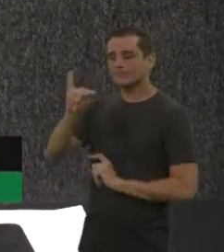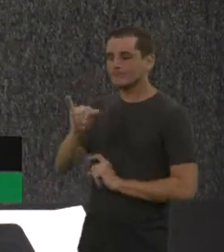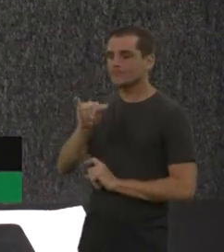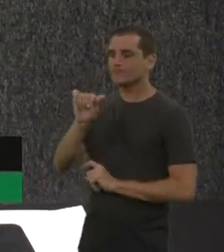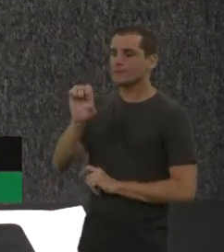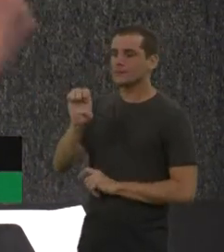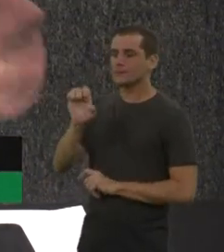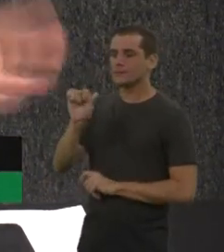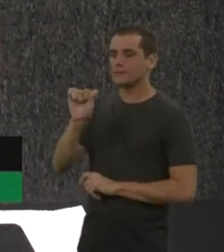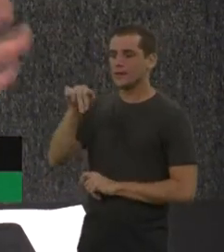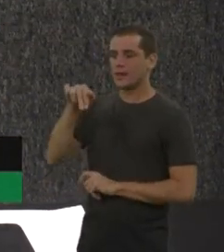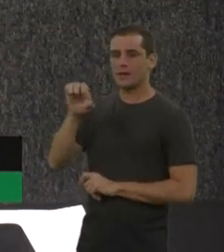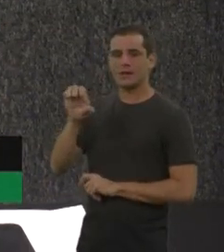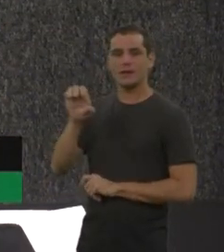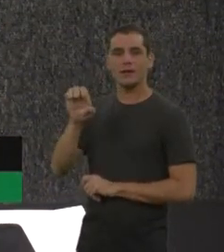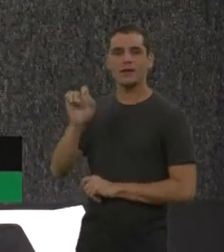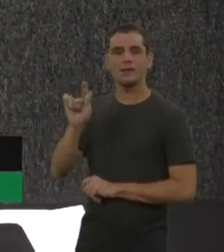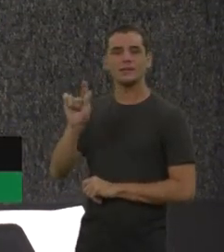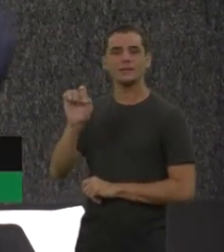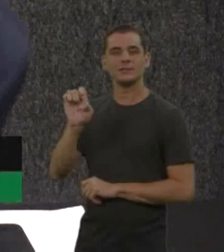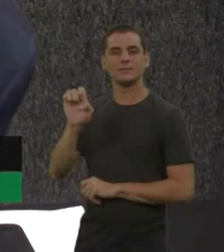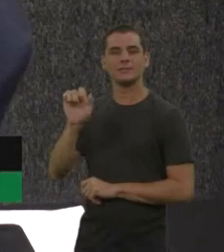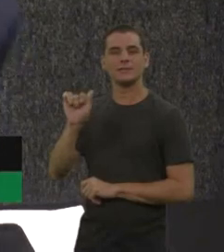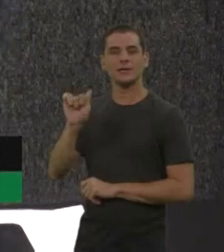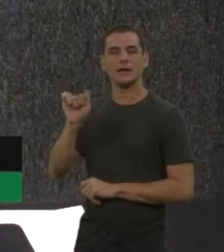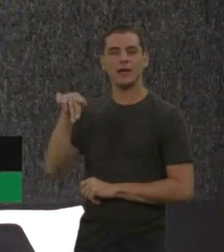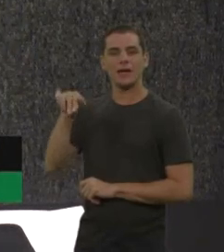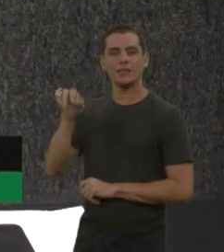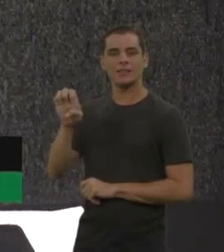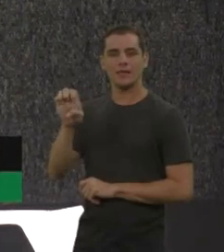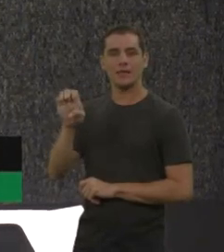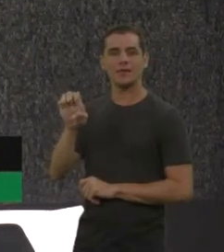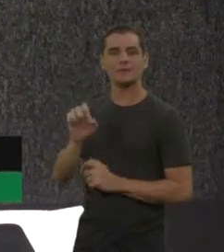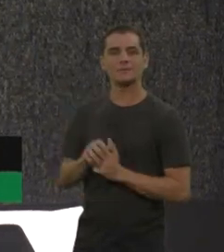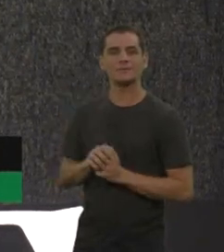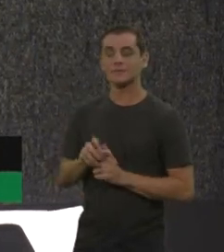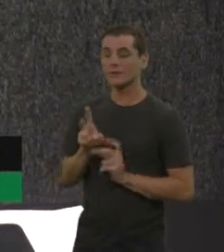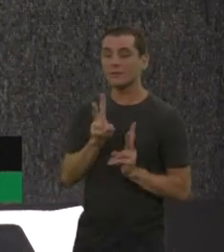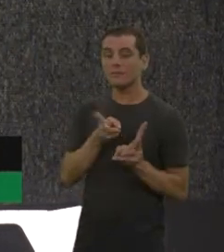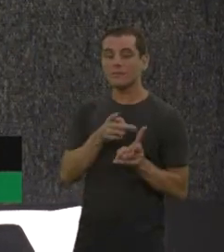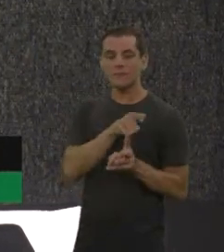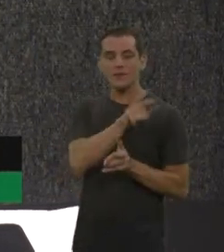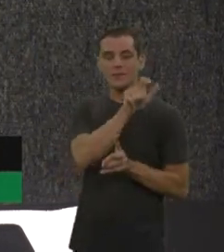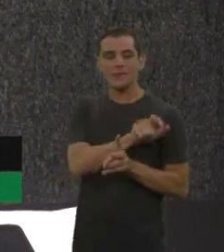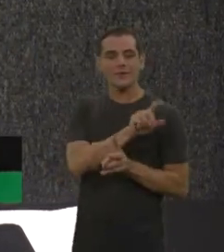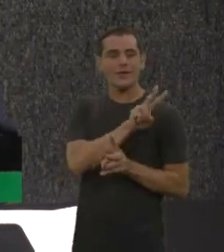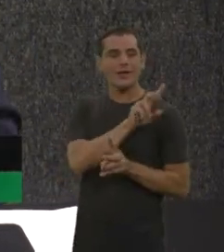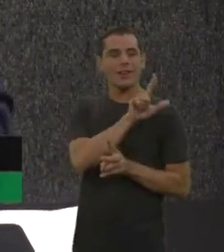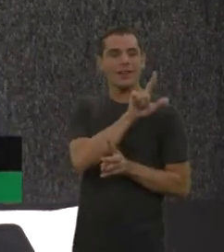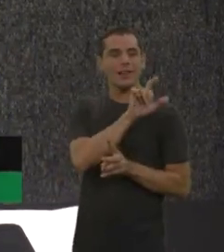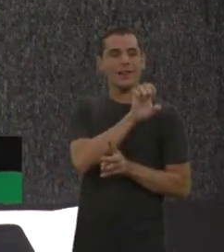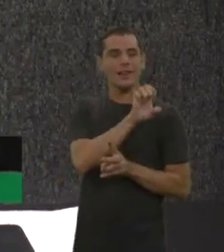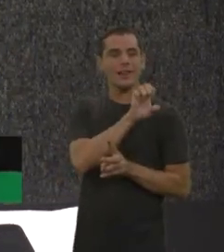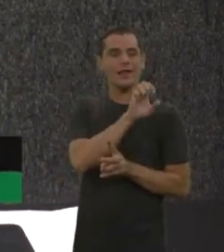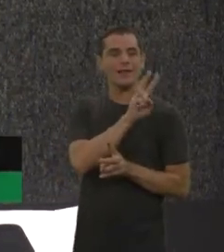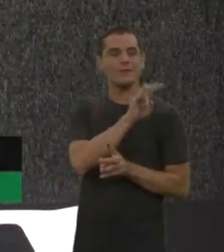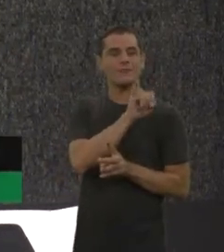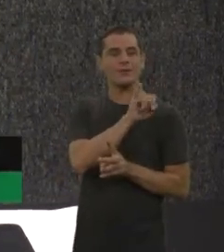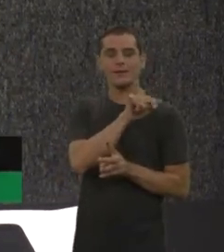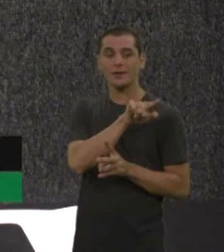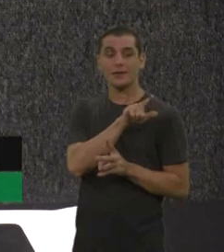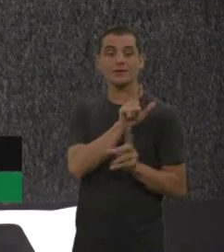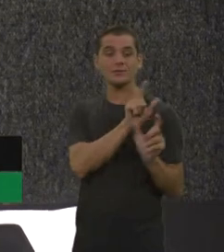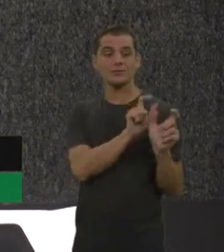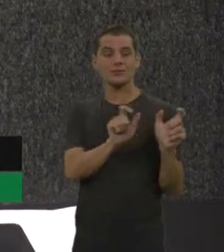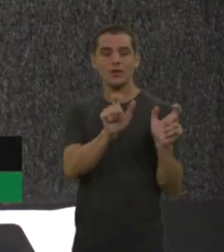Levi, tem um pouco Rau aí no meio, né, Jeane? Presidente da Fundação Catarinense de Educação Especial, uma pessoa que eu